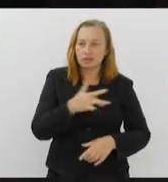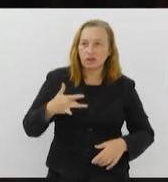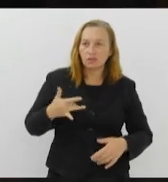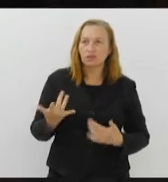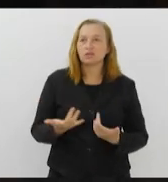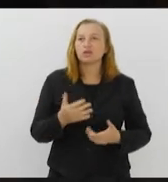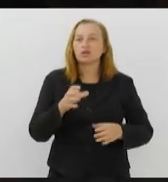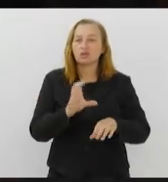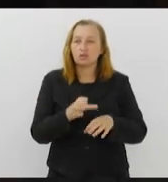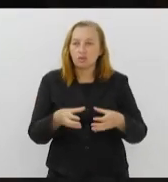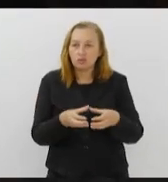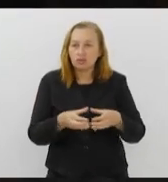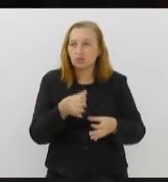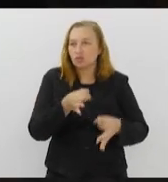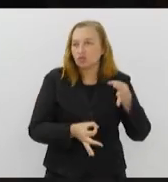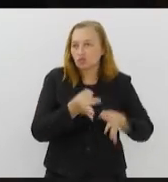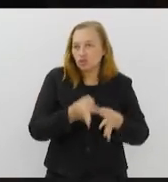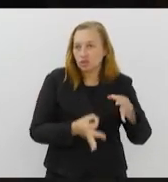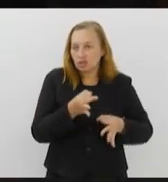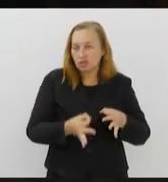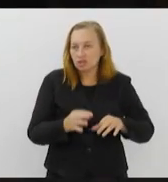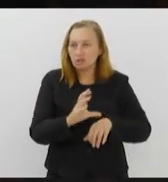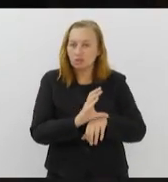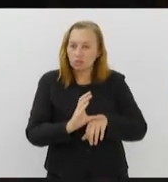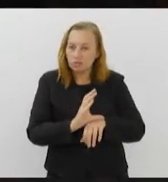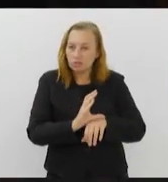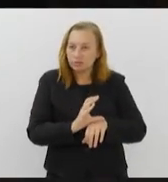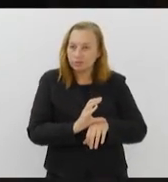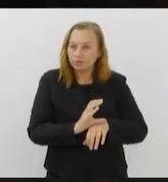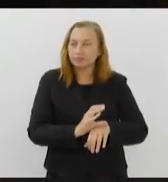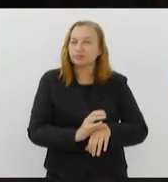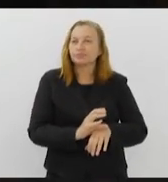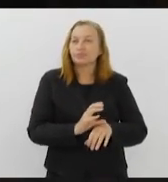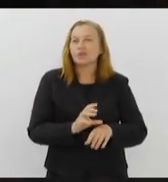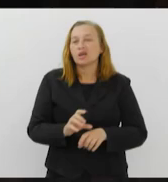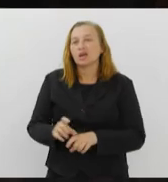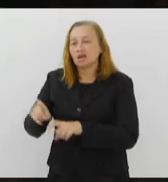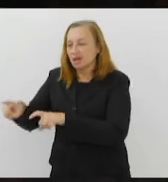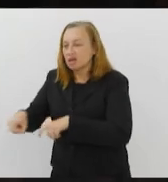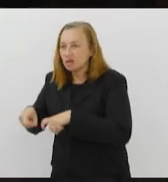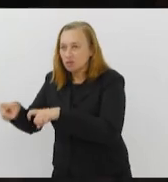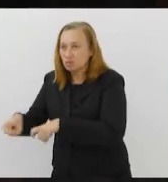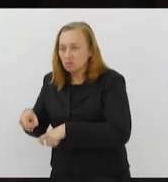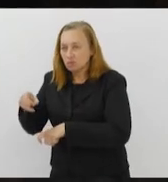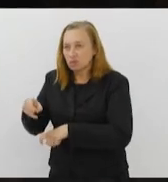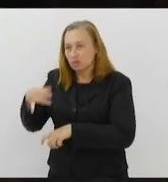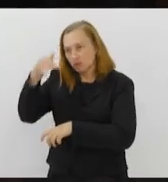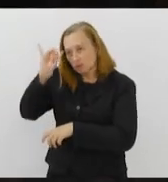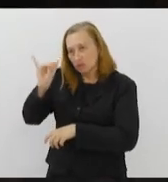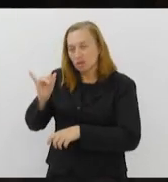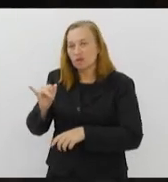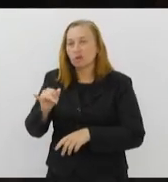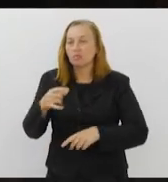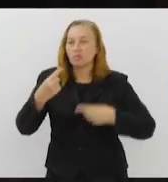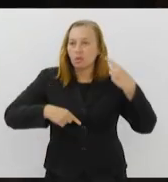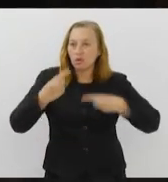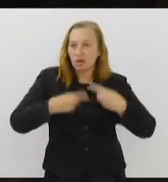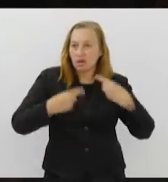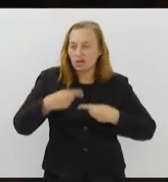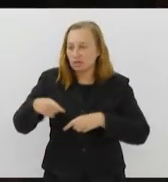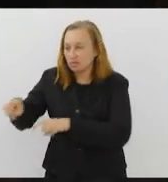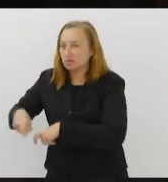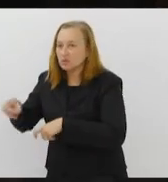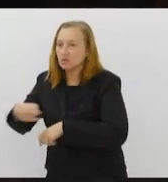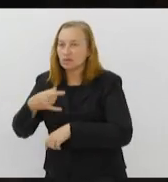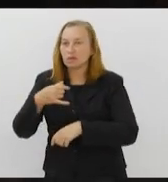Constituição e Justiça, pela constitucionalidade e agricultura, pecuária e políticas rurais, agrária e pesqueira,